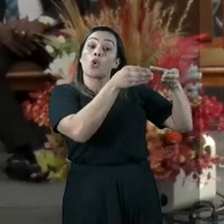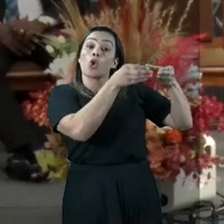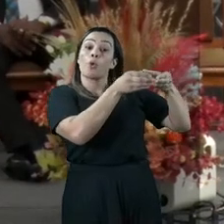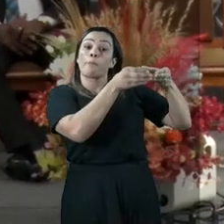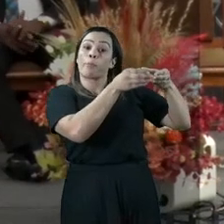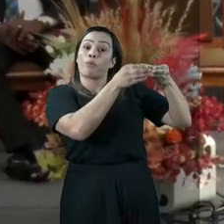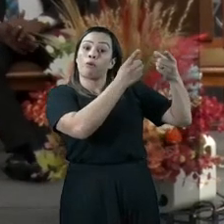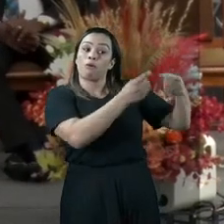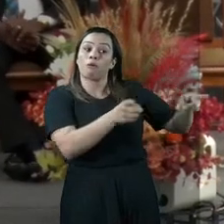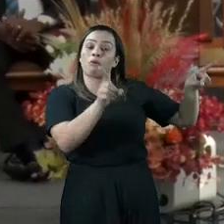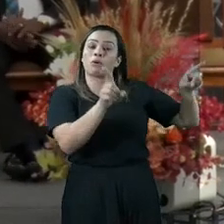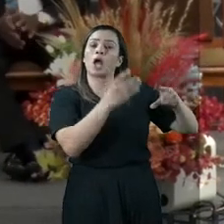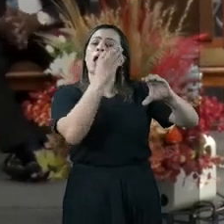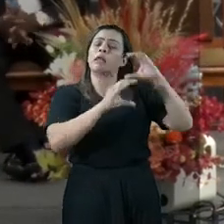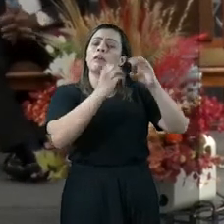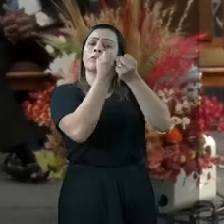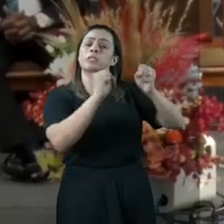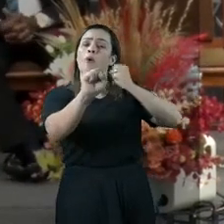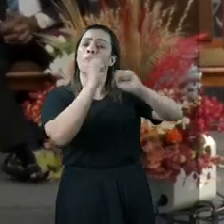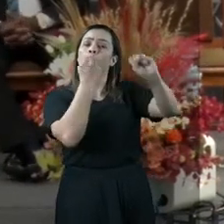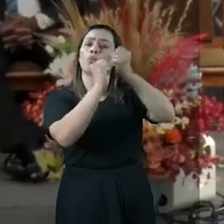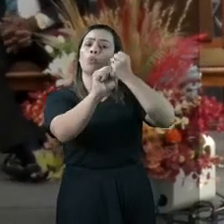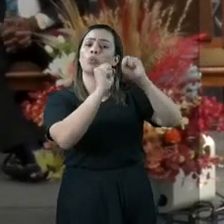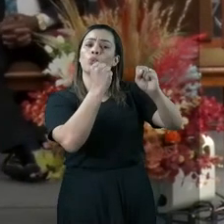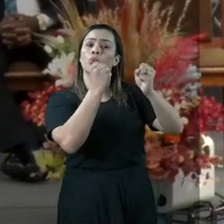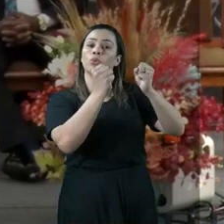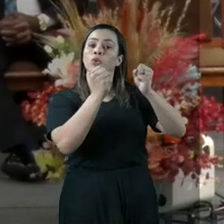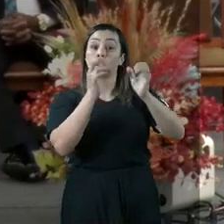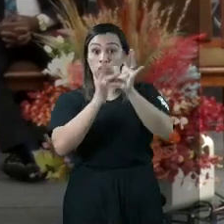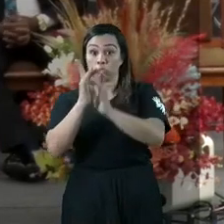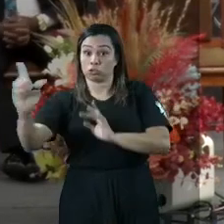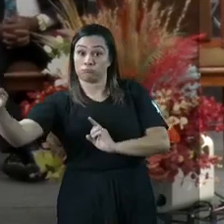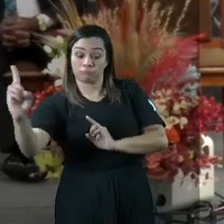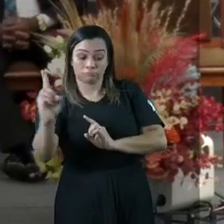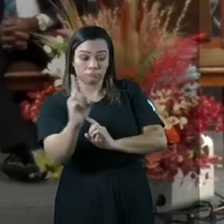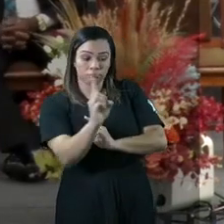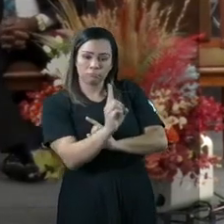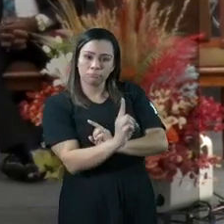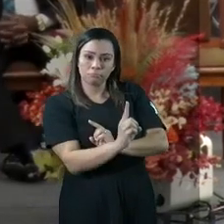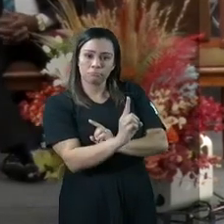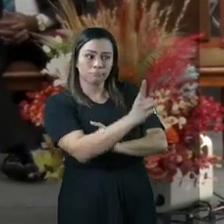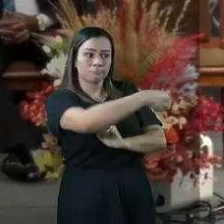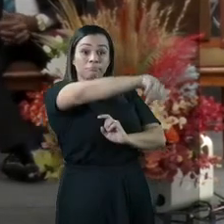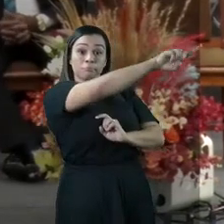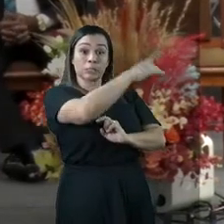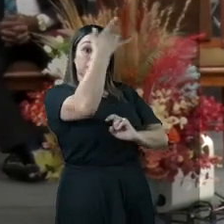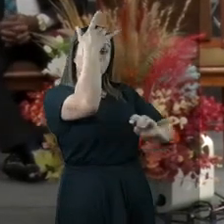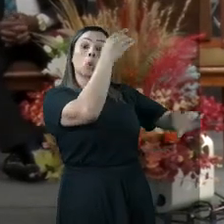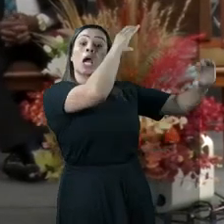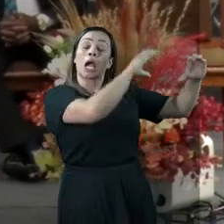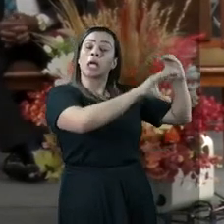Rei da Glória entrou em Jerusalém, e muitos o rejeitaram a ponto de preparar o caminho da Via Crucis